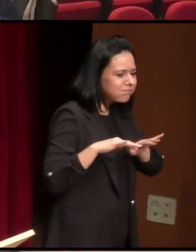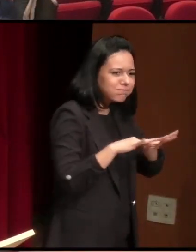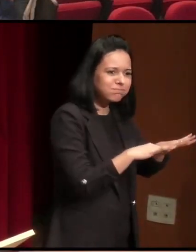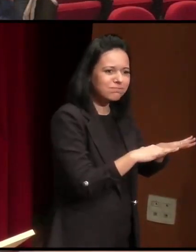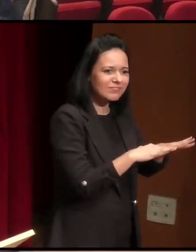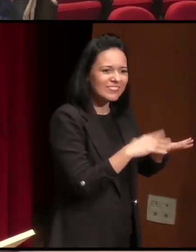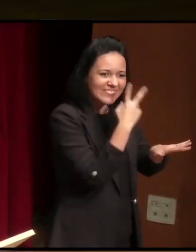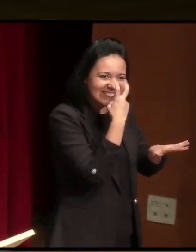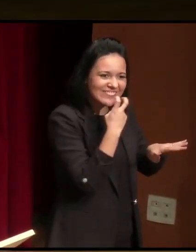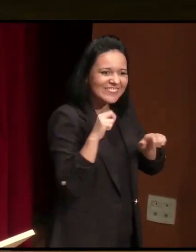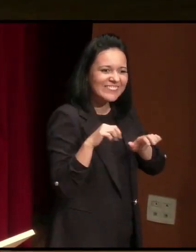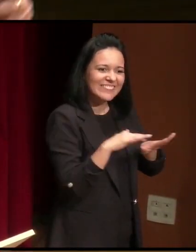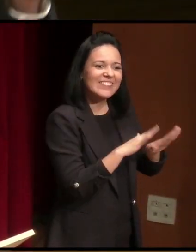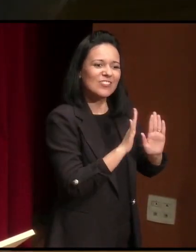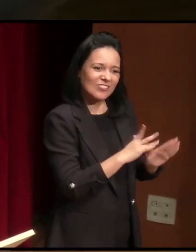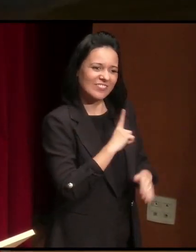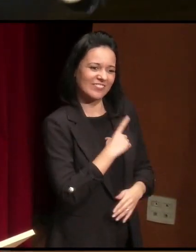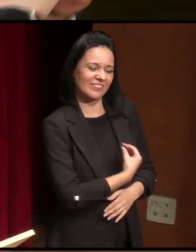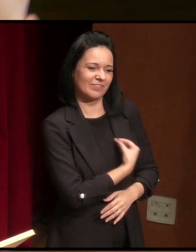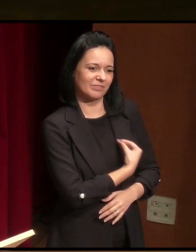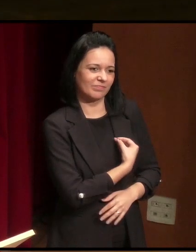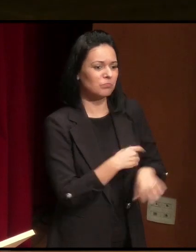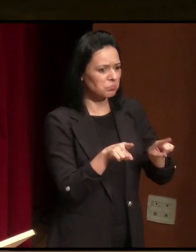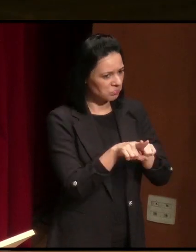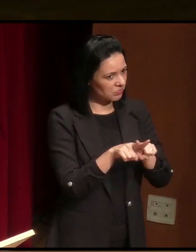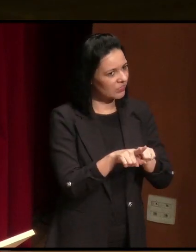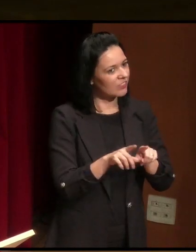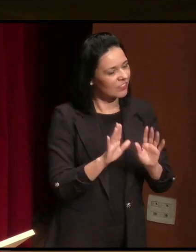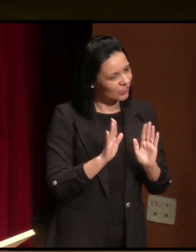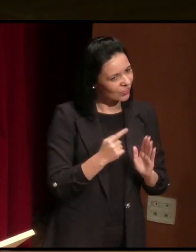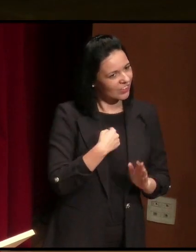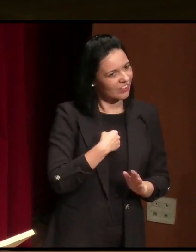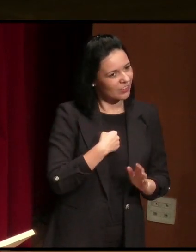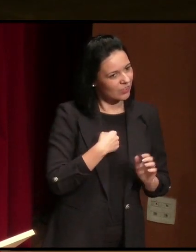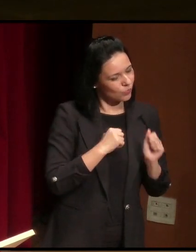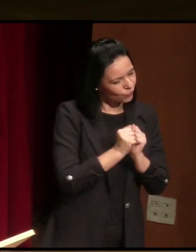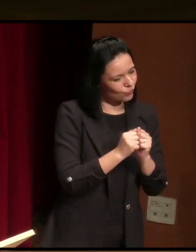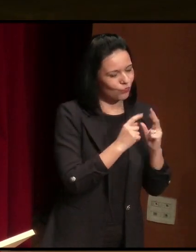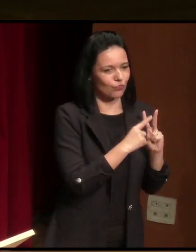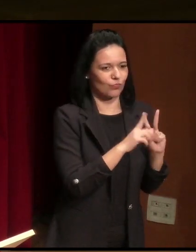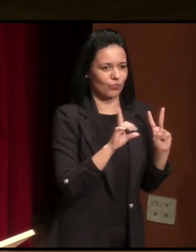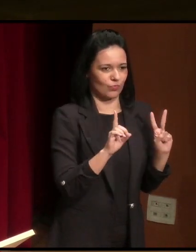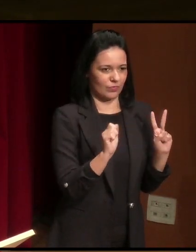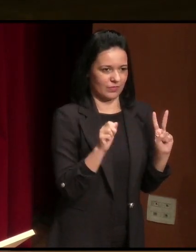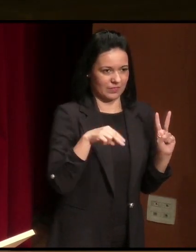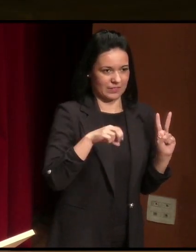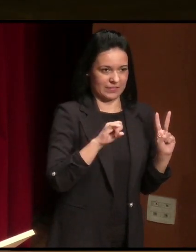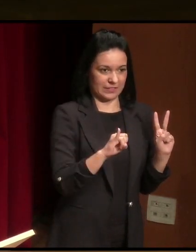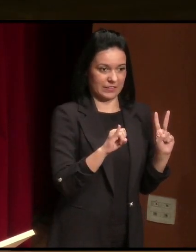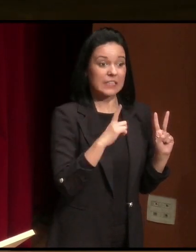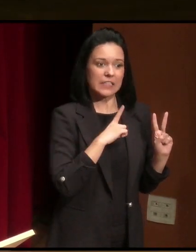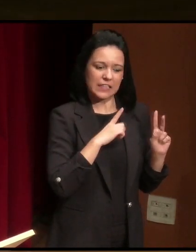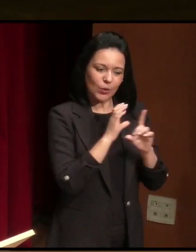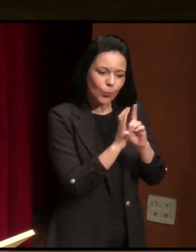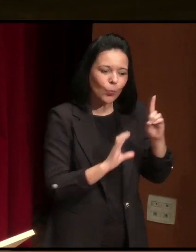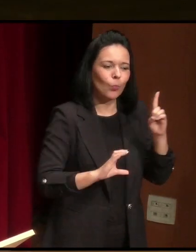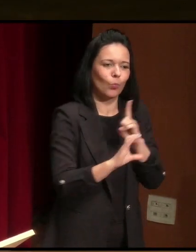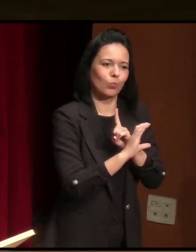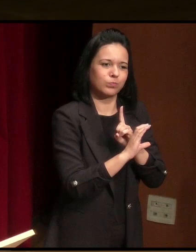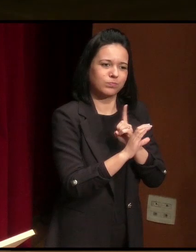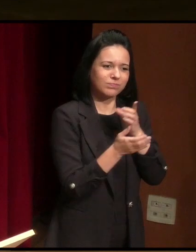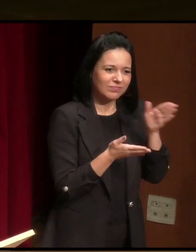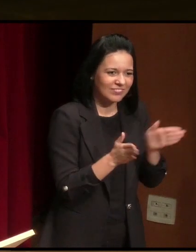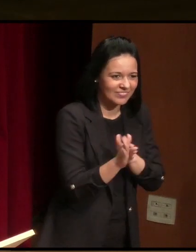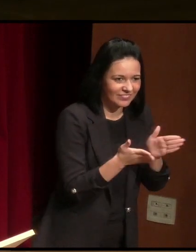Rafael Stelling, até o dia que, quando eu e o Dani fomos lá entregar essa Bíblia, ele fez o culto da acessibilidade e